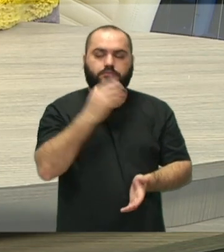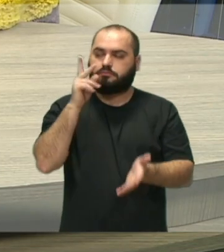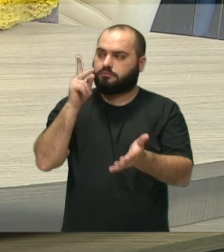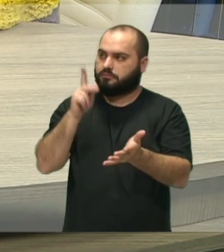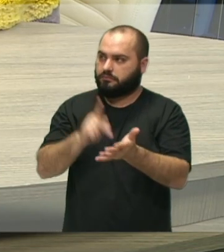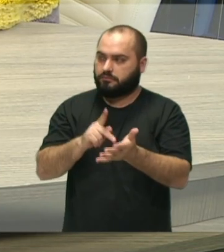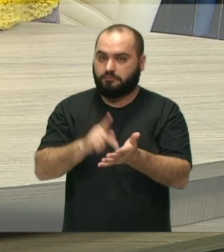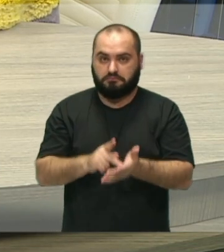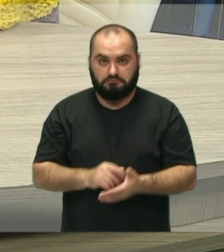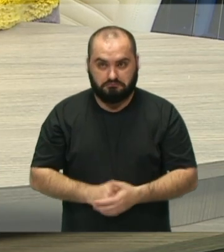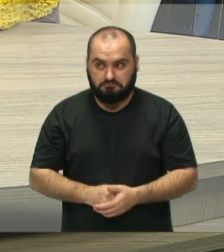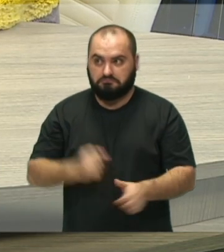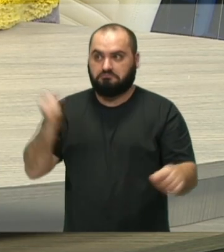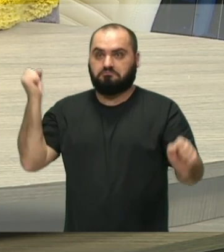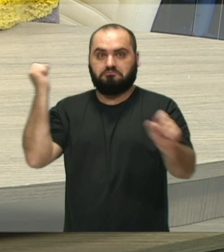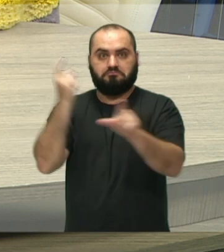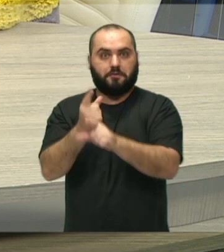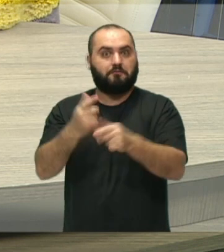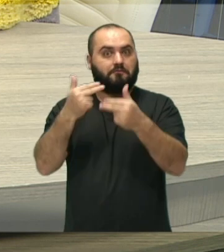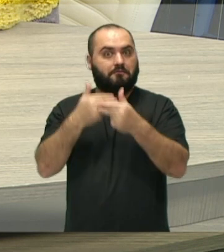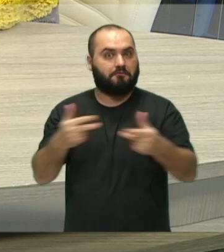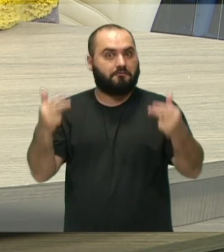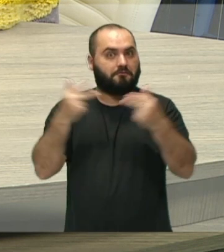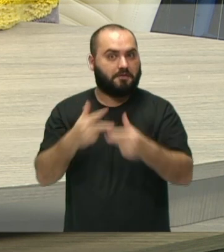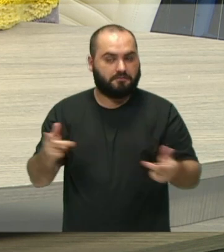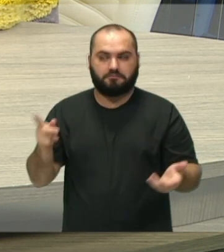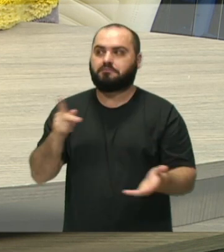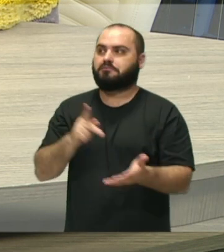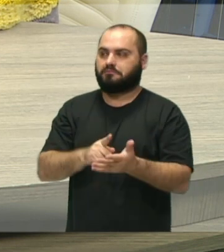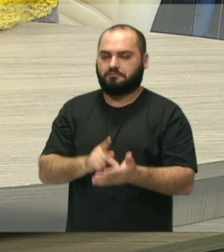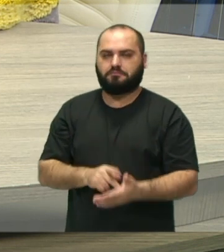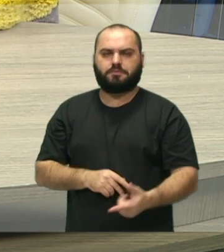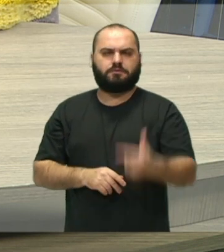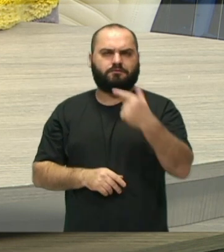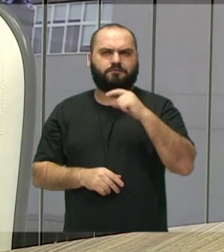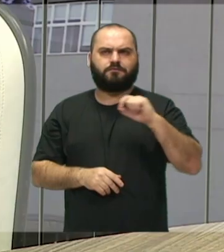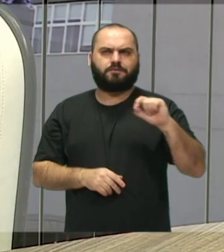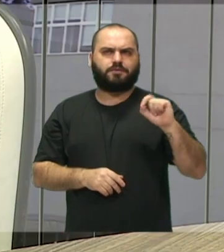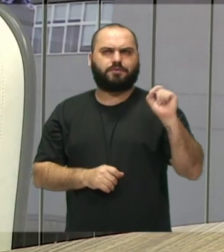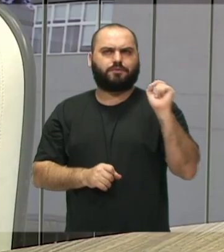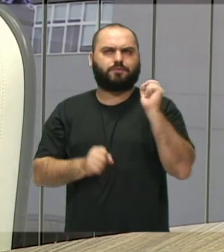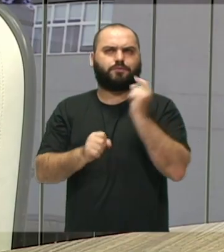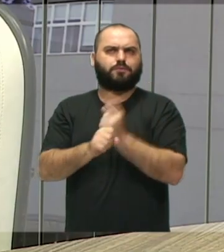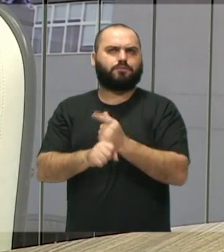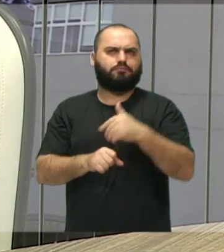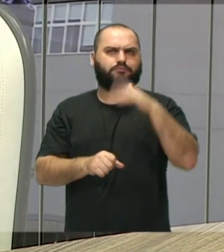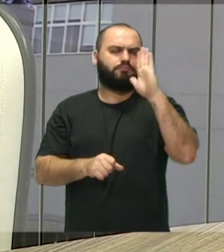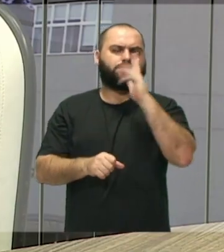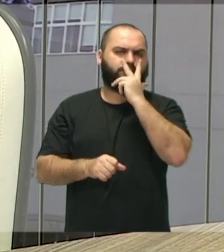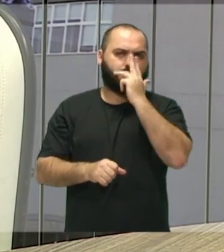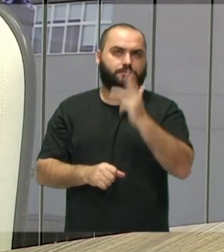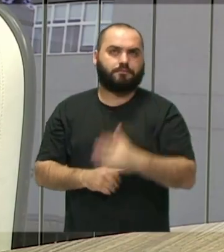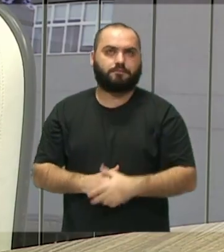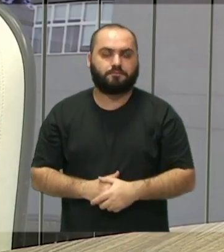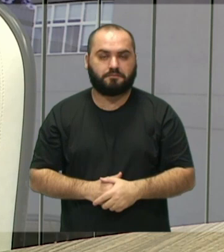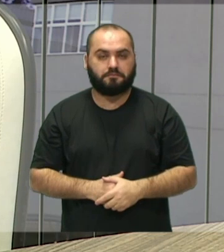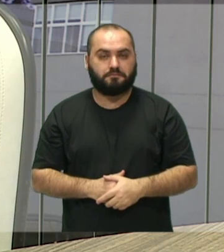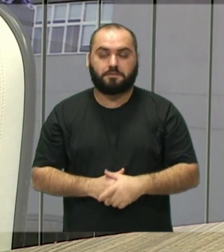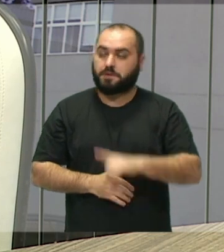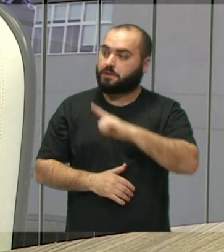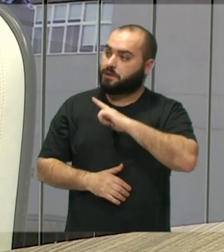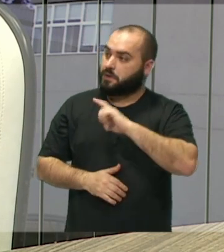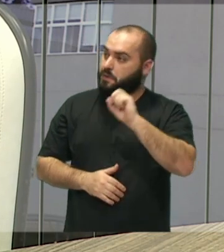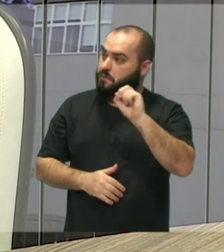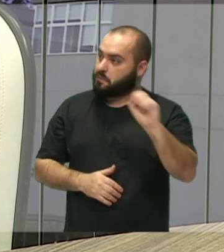Temos muitos encontros, então. Muitos encontros. São 20 e poucos encontros aí. E muitas oportunidades, como a gente estava falando aqui,